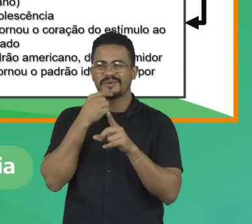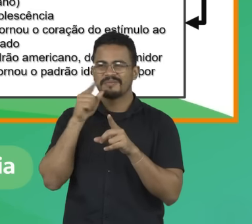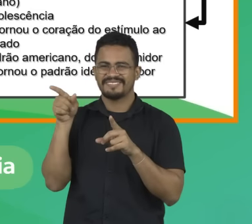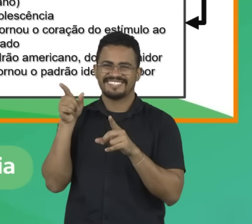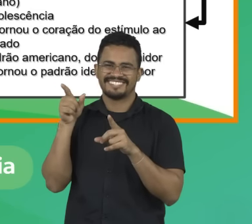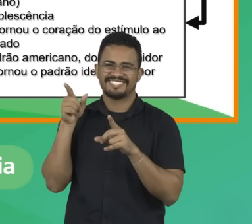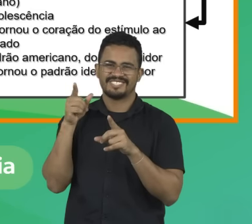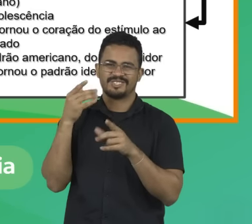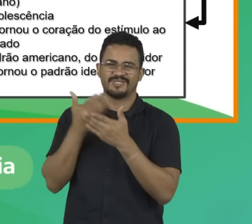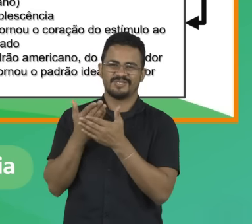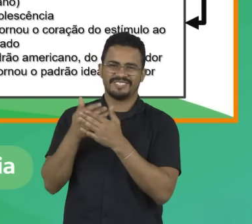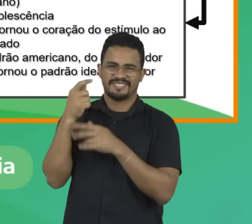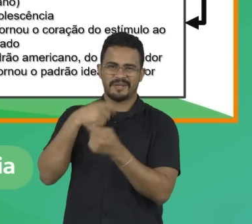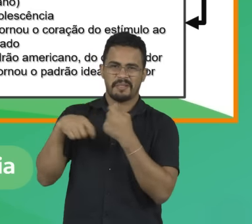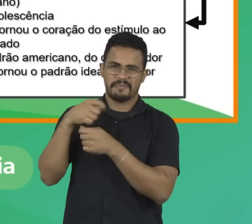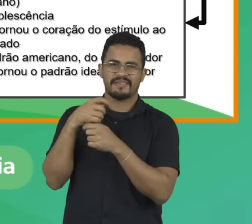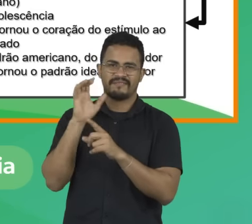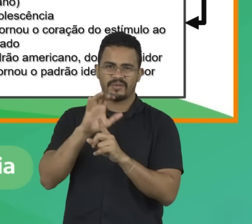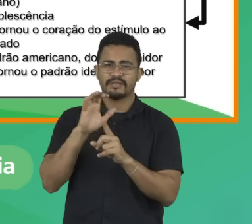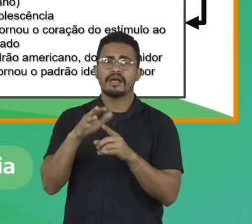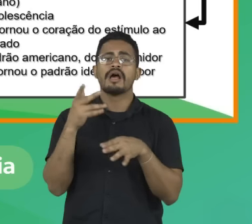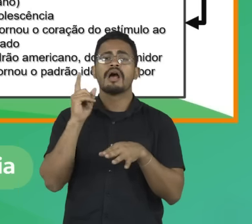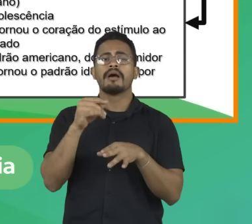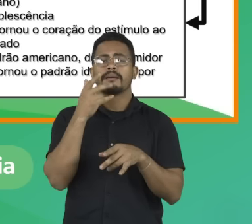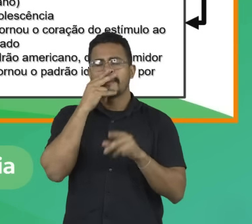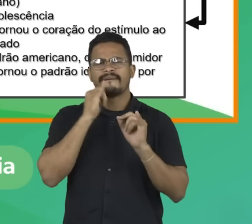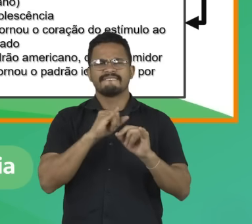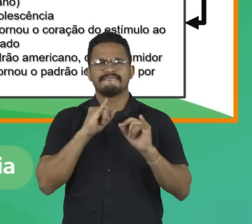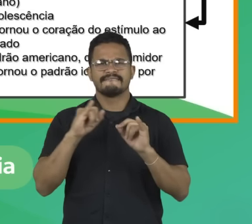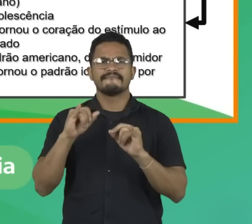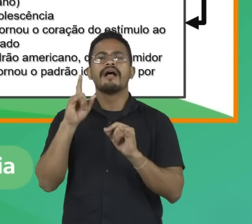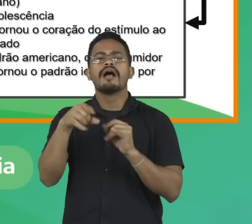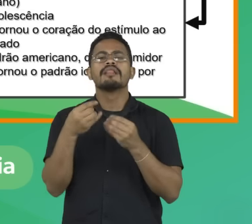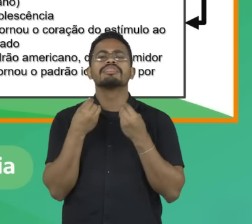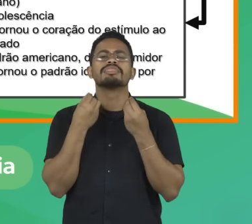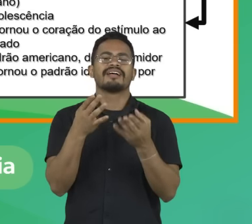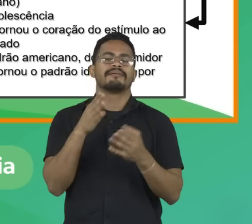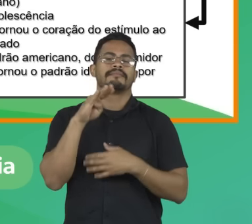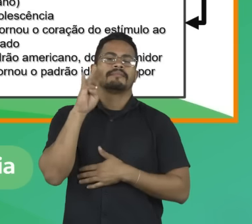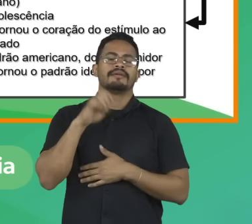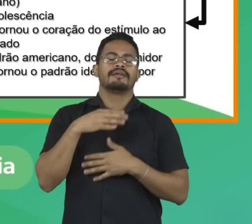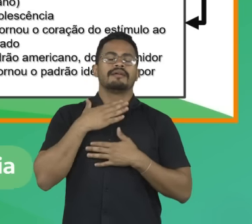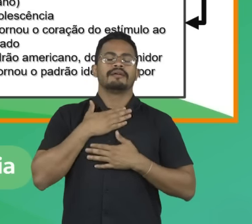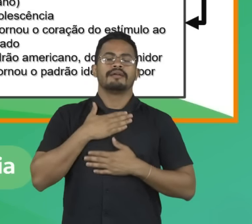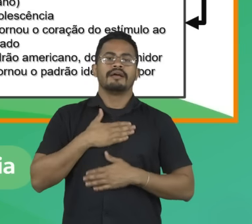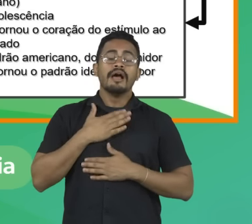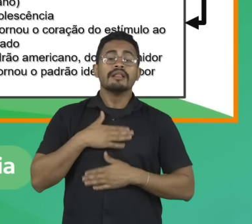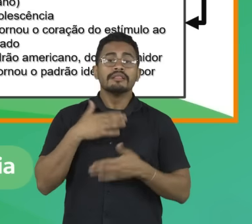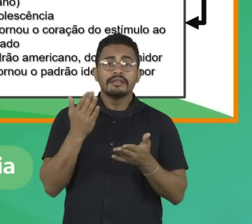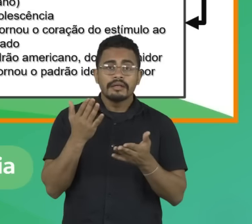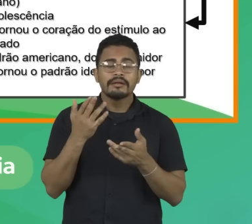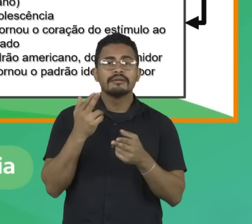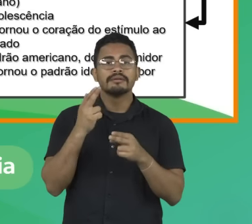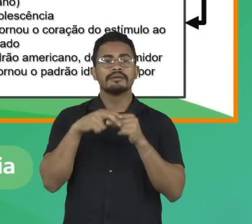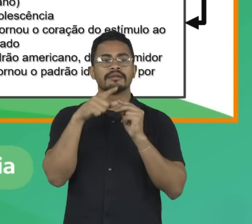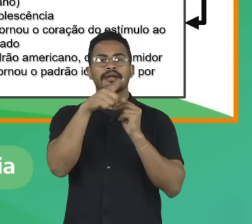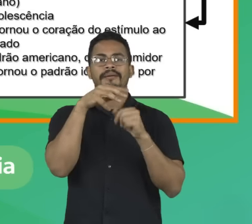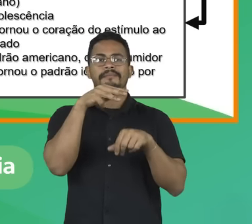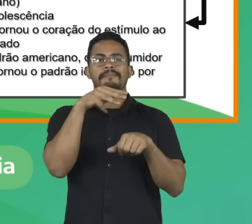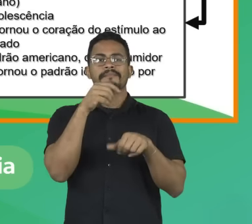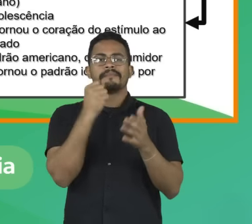era basicamente fazer a propaganda como se aquilo te trouxesse bem. E estar naquela marca te fizesse ser mais feliz.